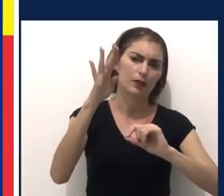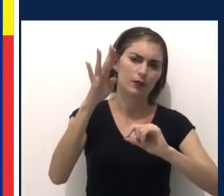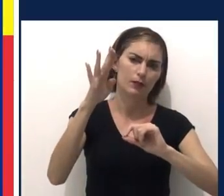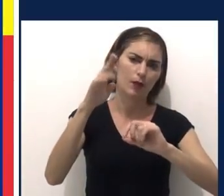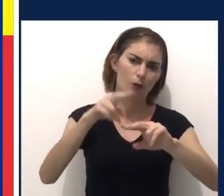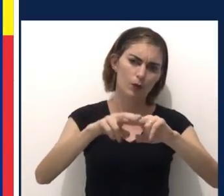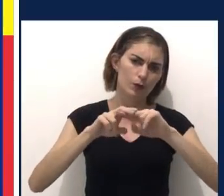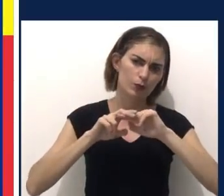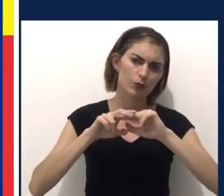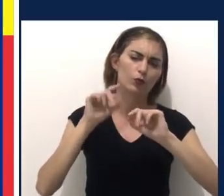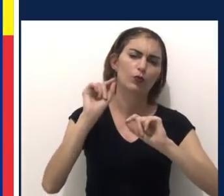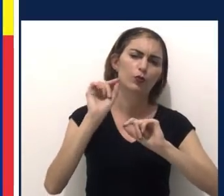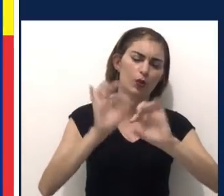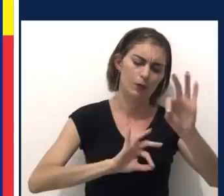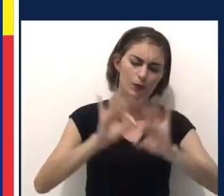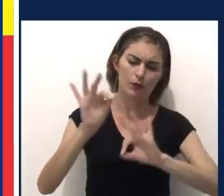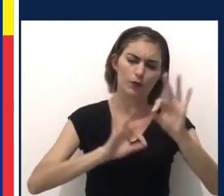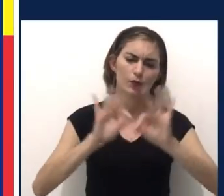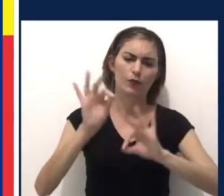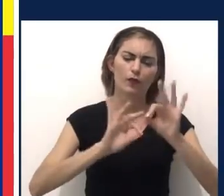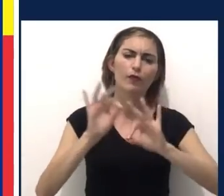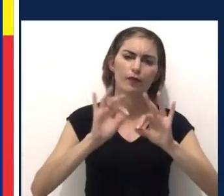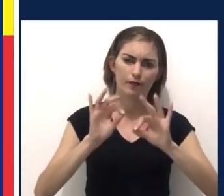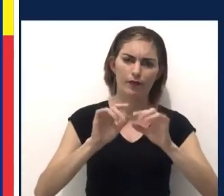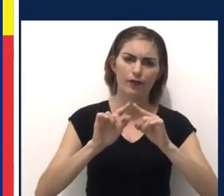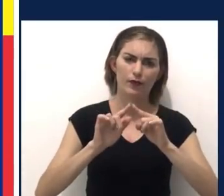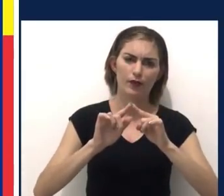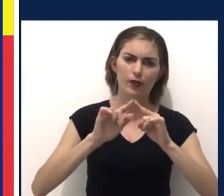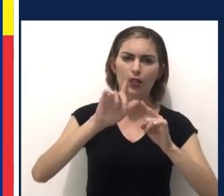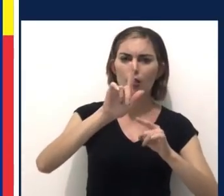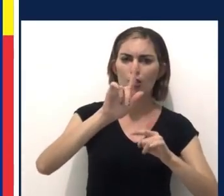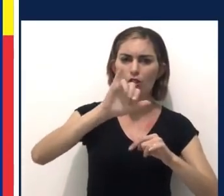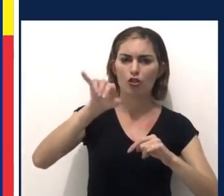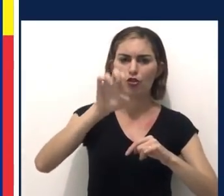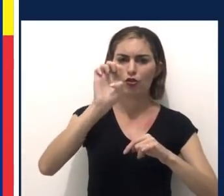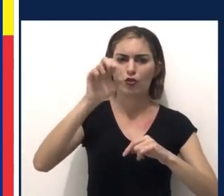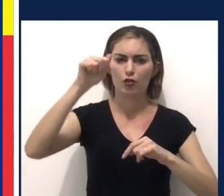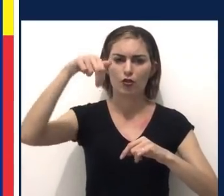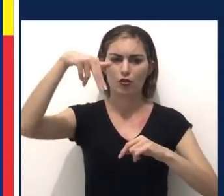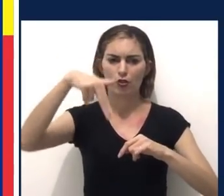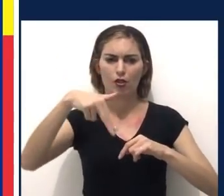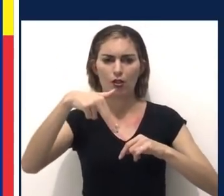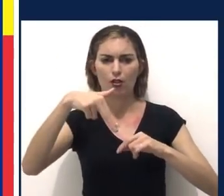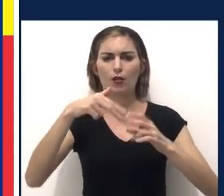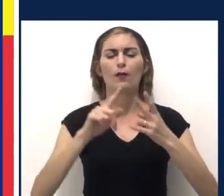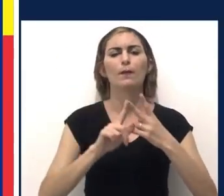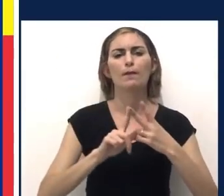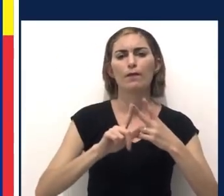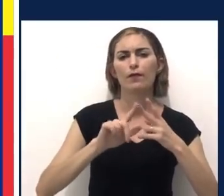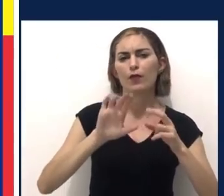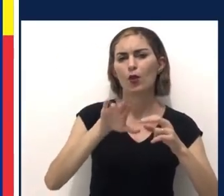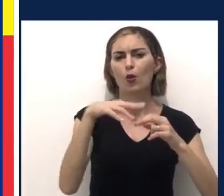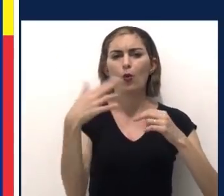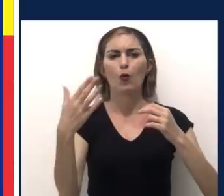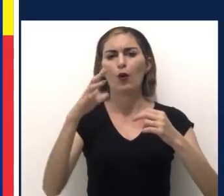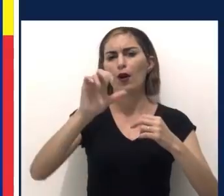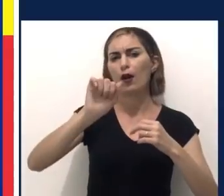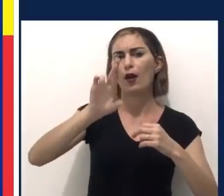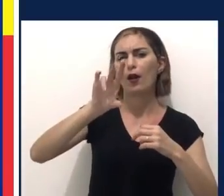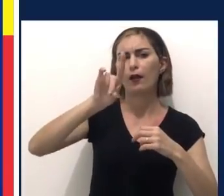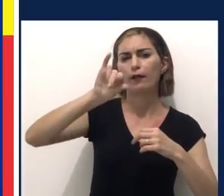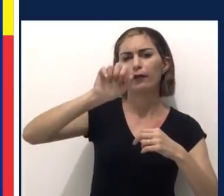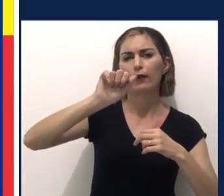cujo principal arquiteto foi Armand Jean Duplessis,